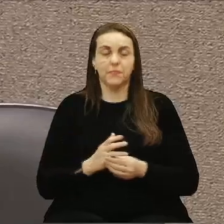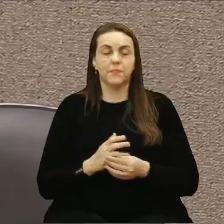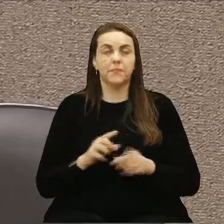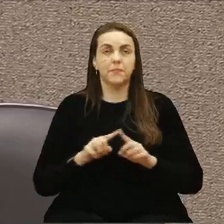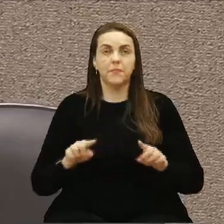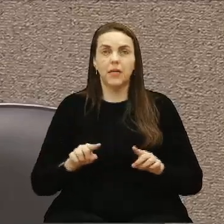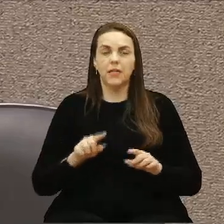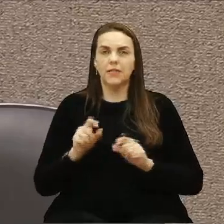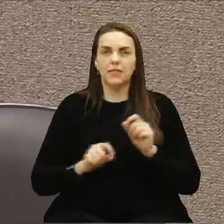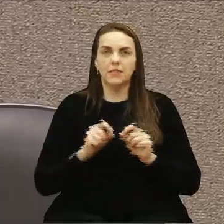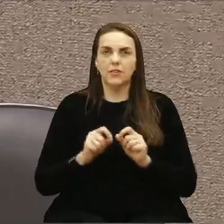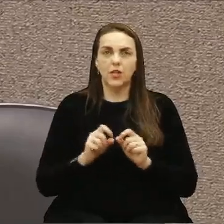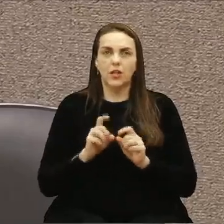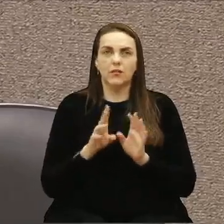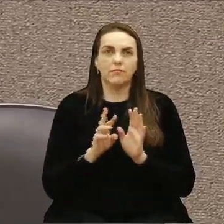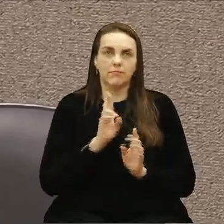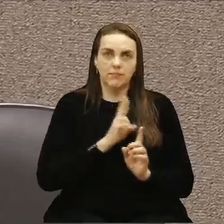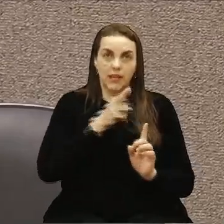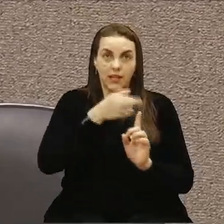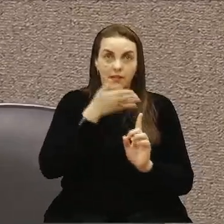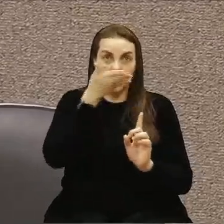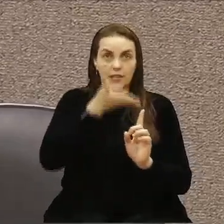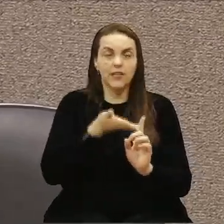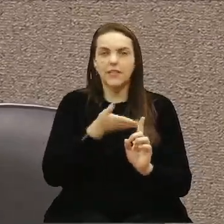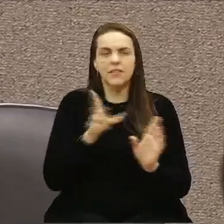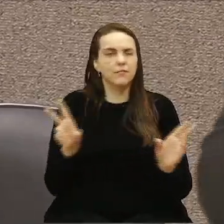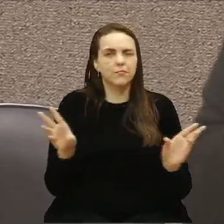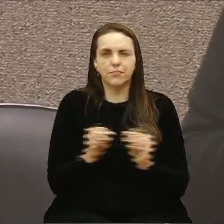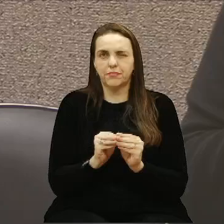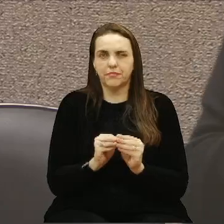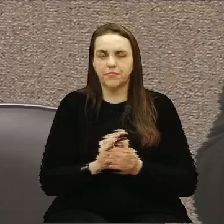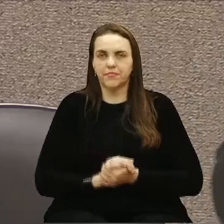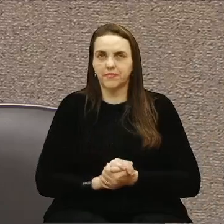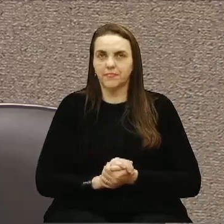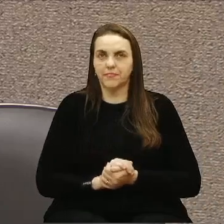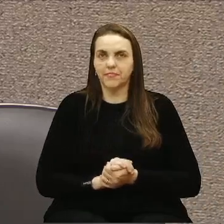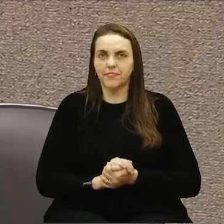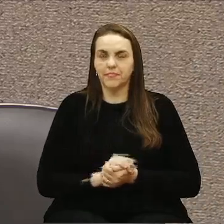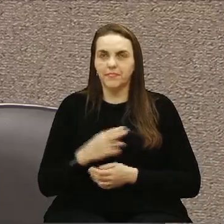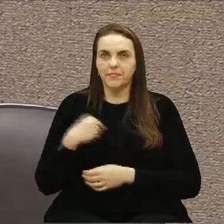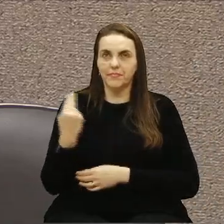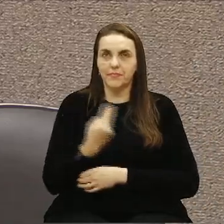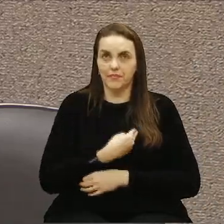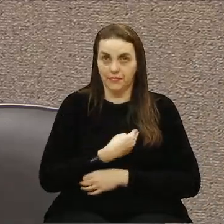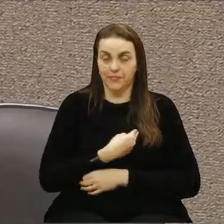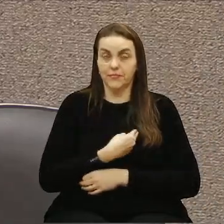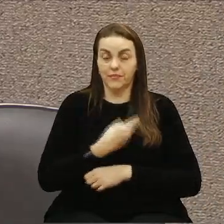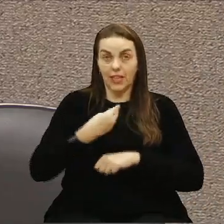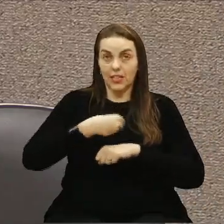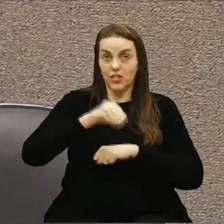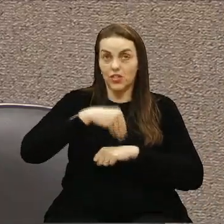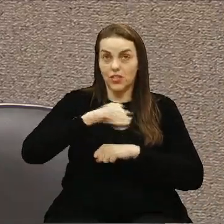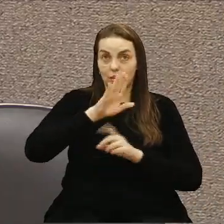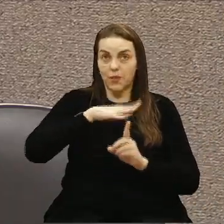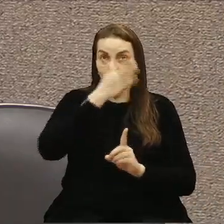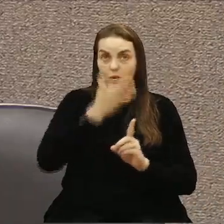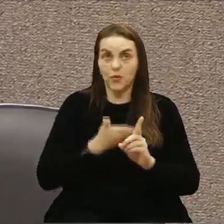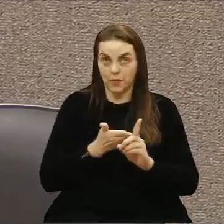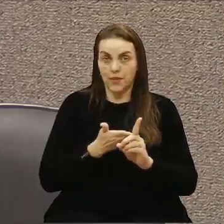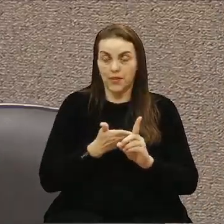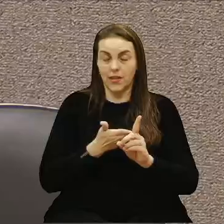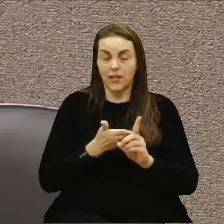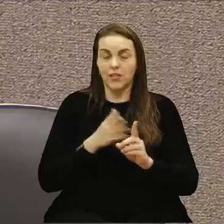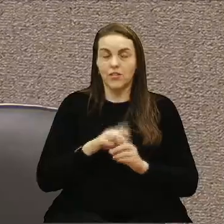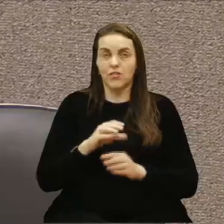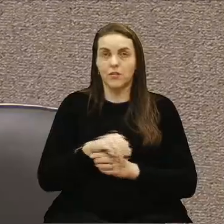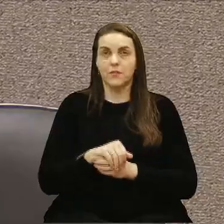fazer aqui uma referência breve aos nossos indicados para essa homenagem da Comenda Irmãos